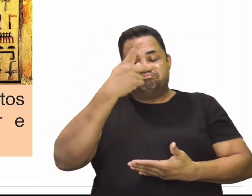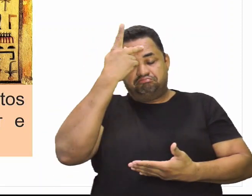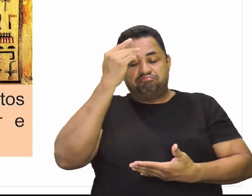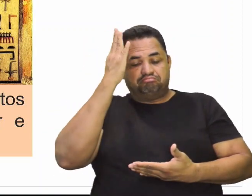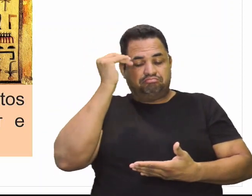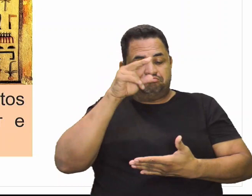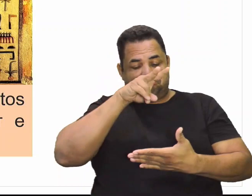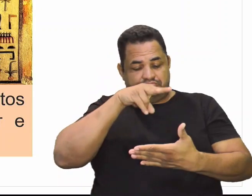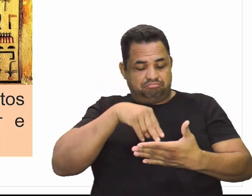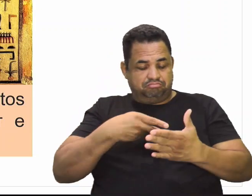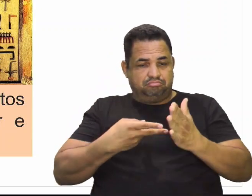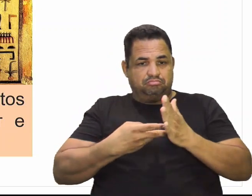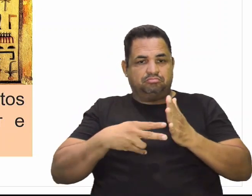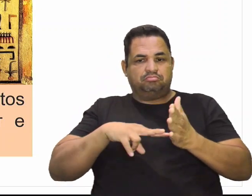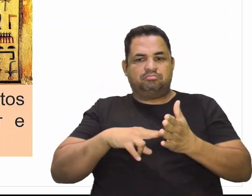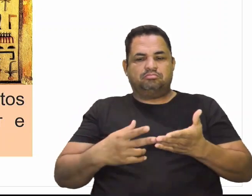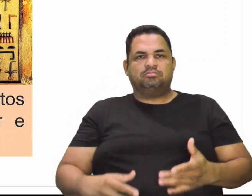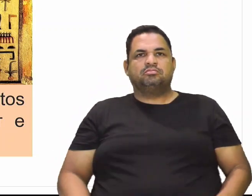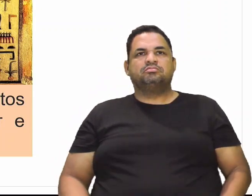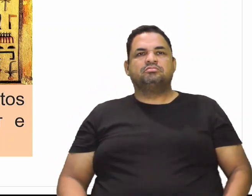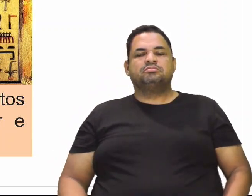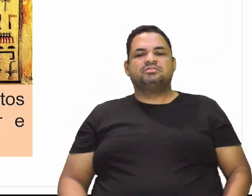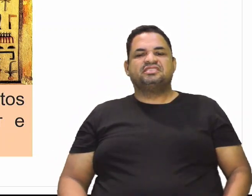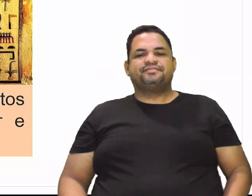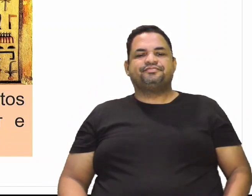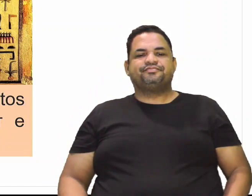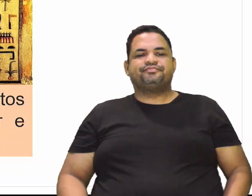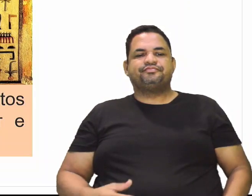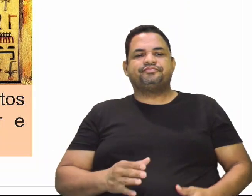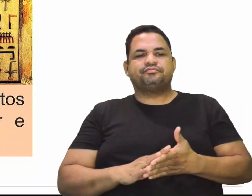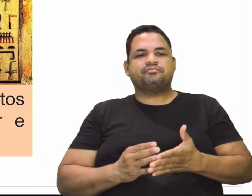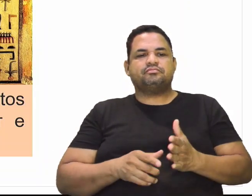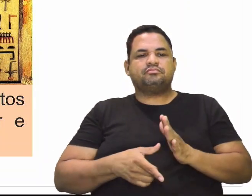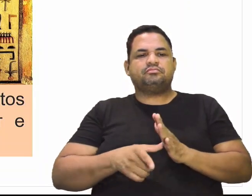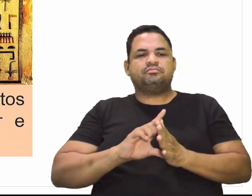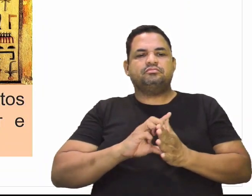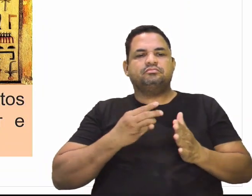códigos. Antes de 3000 a.C.,